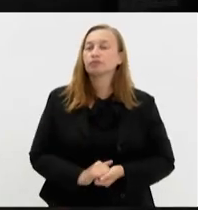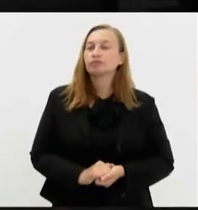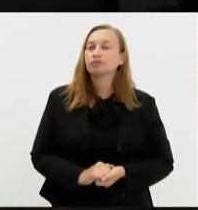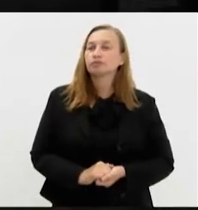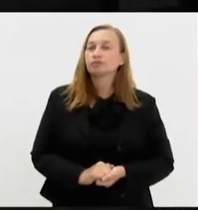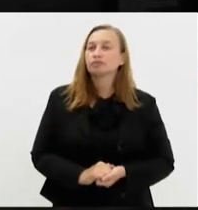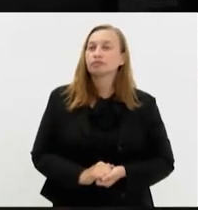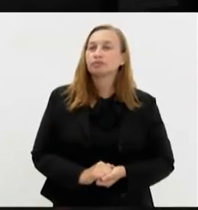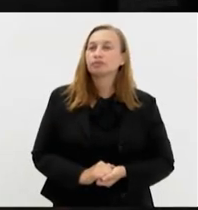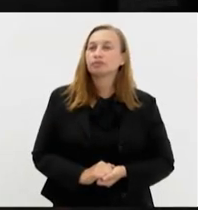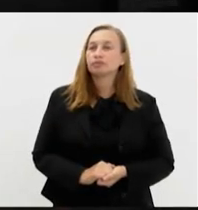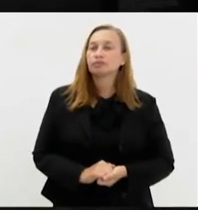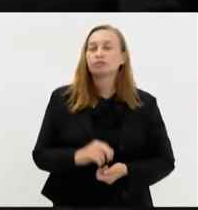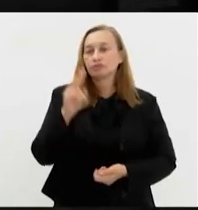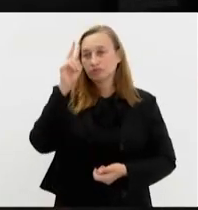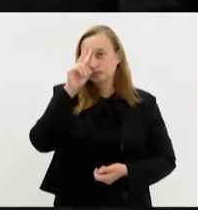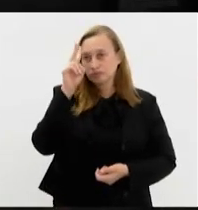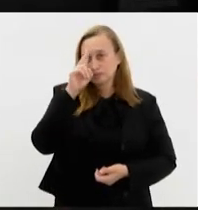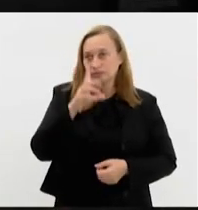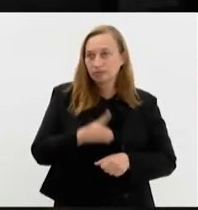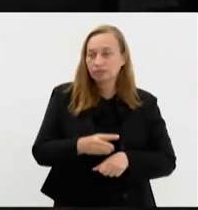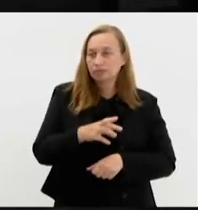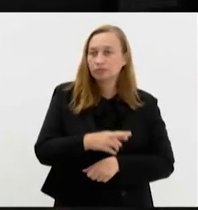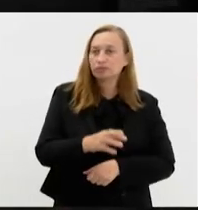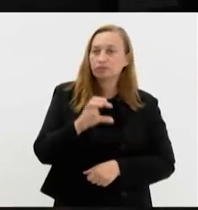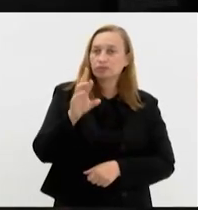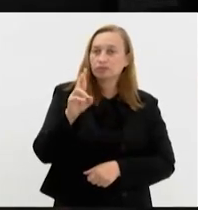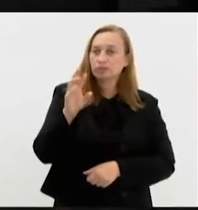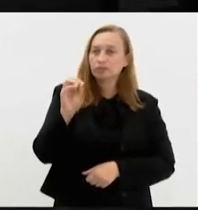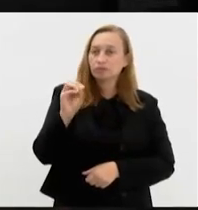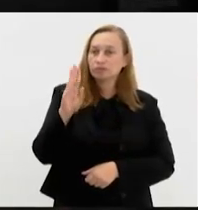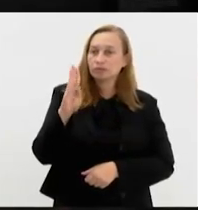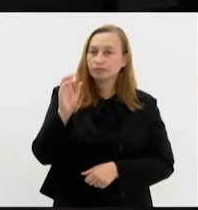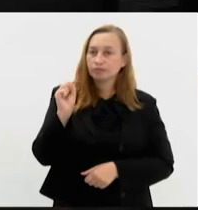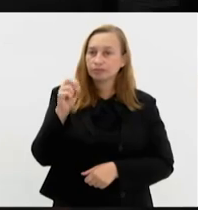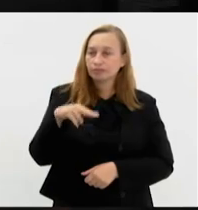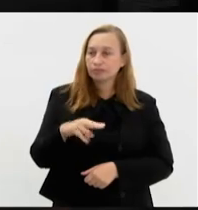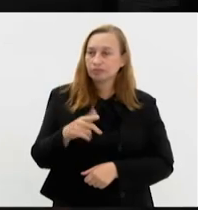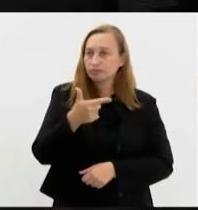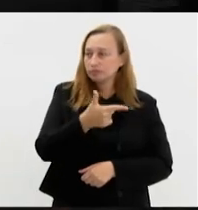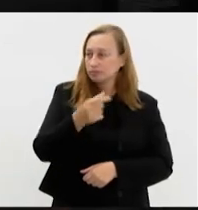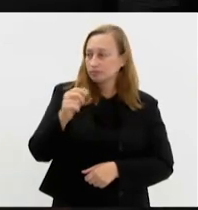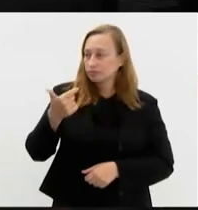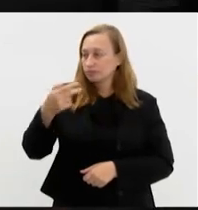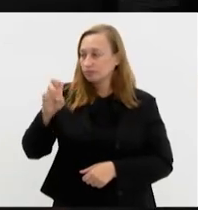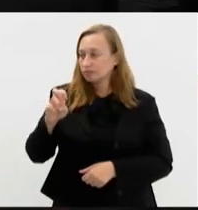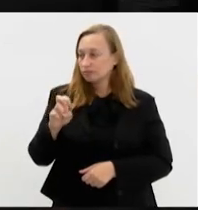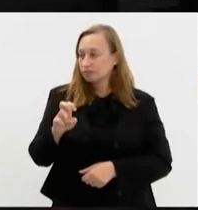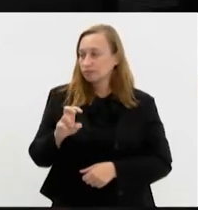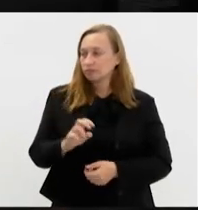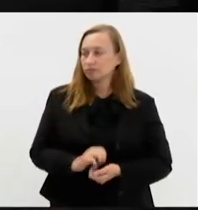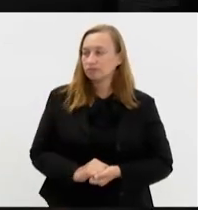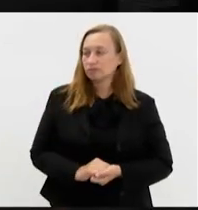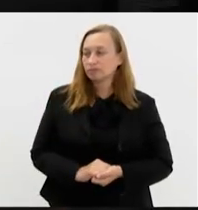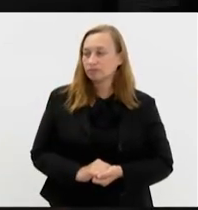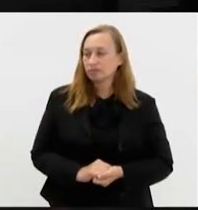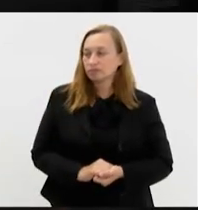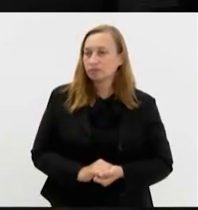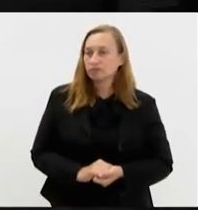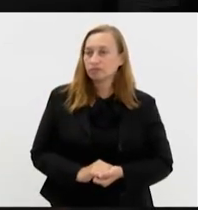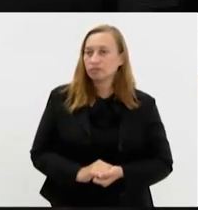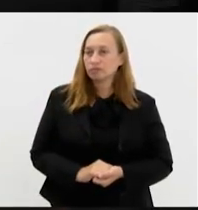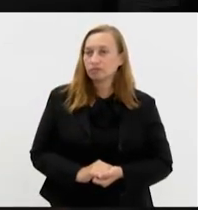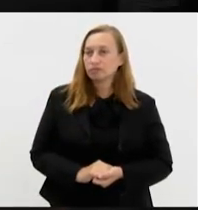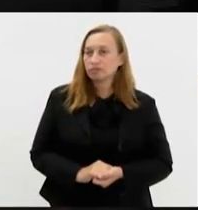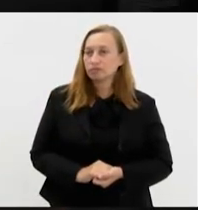né me lembro Dr Robson de uma resolução de 2015 que proibiu o telemarketing